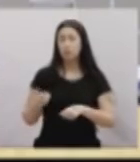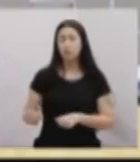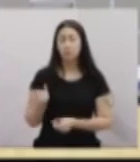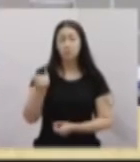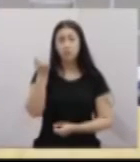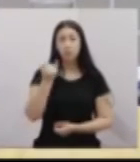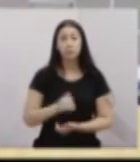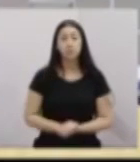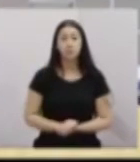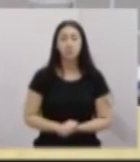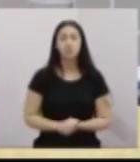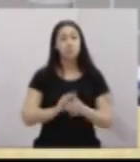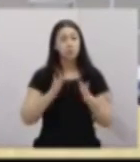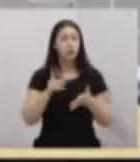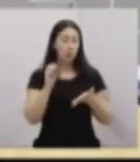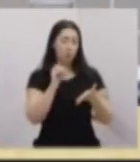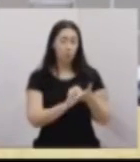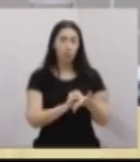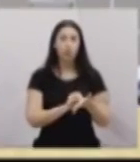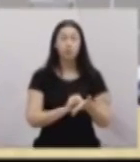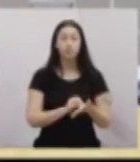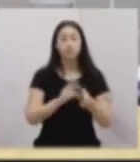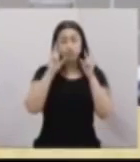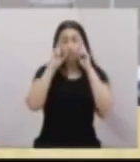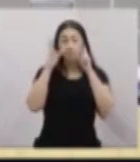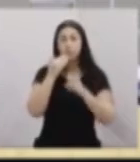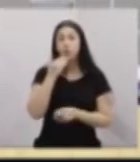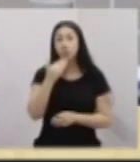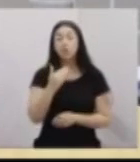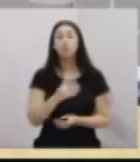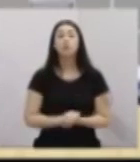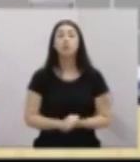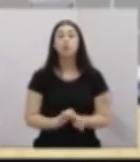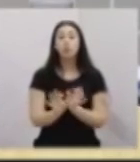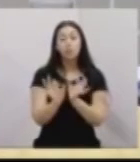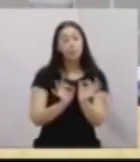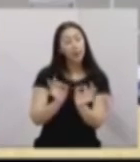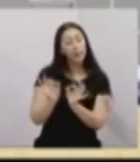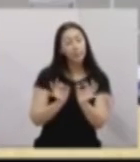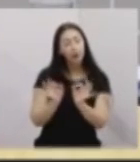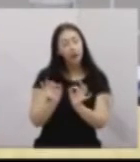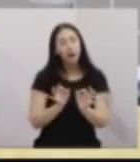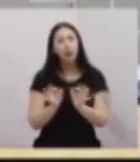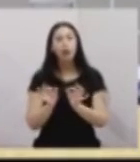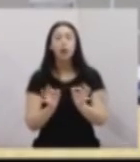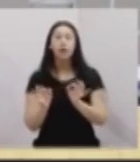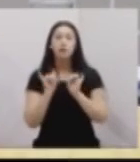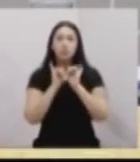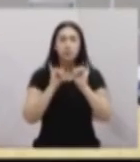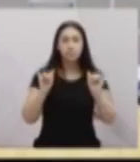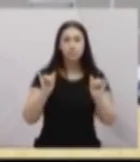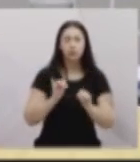profissão. Feito o registro, respeitosamente, requeremos que sejam adotadas as providências habituais para a divulgação da